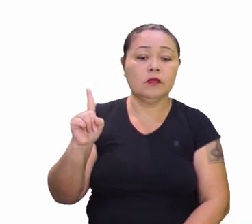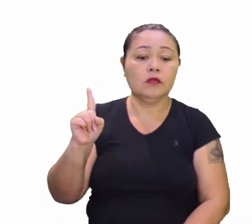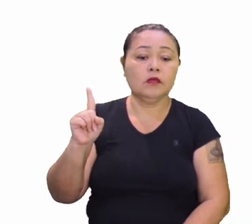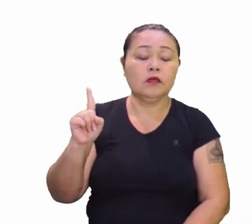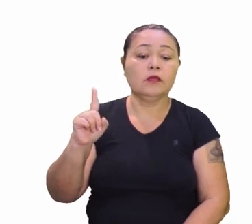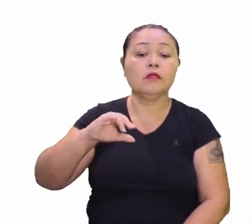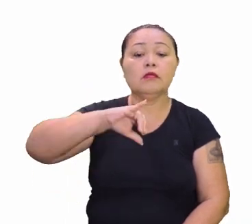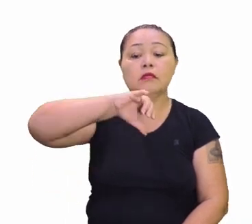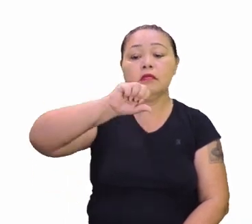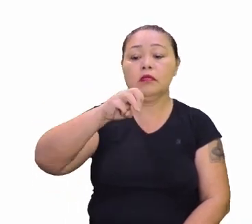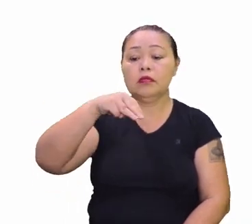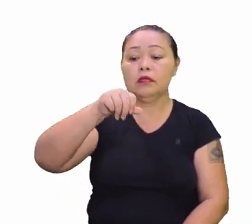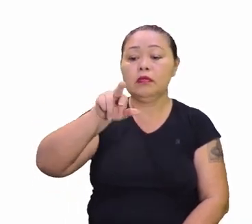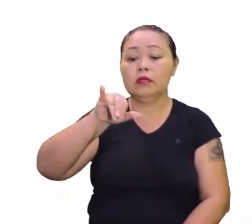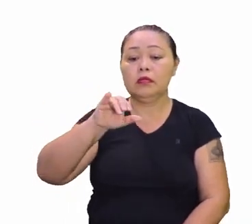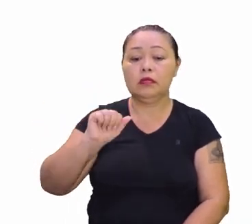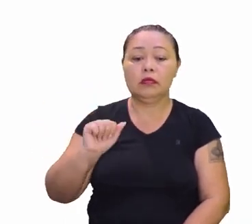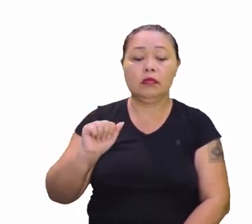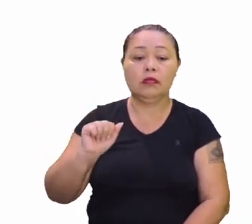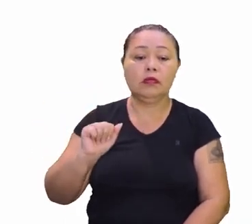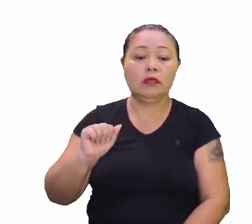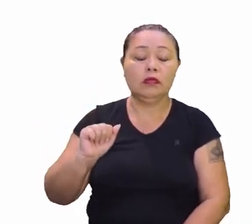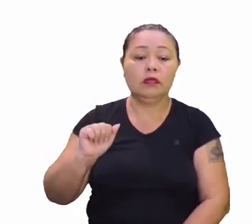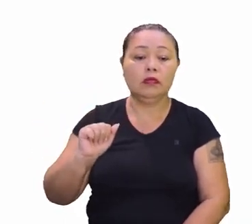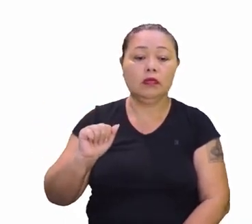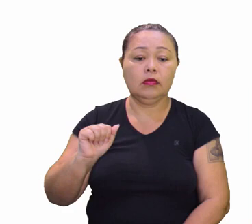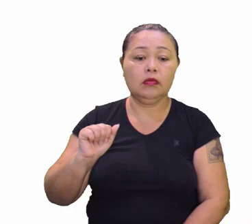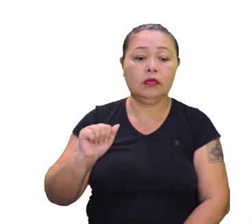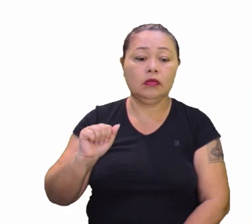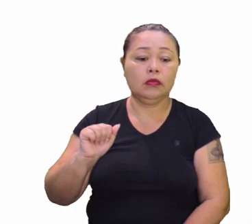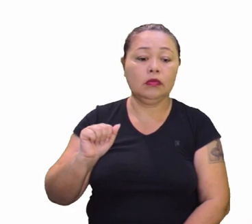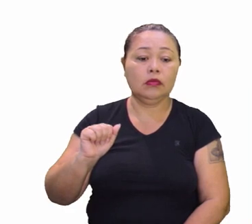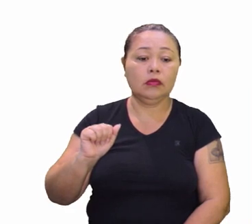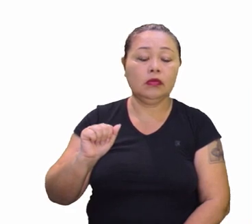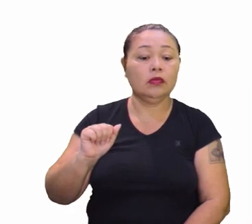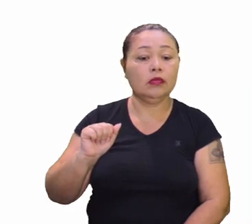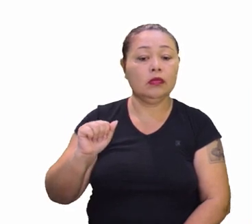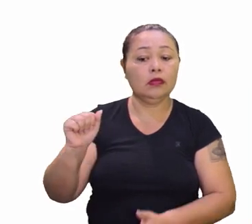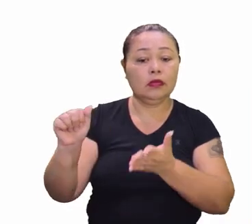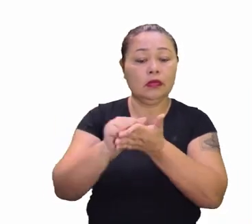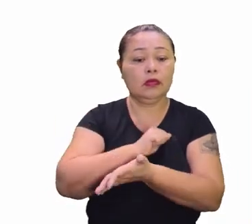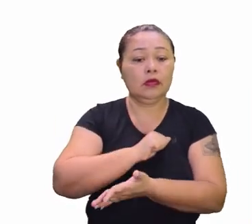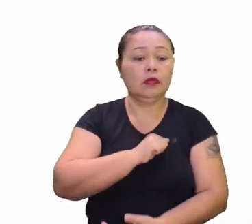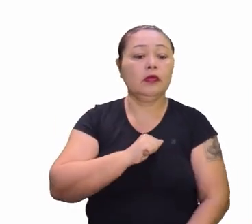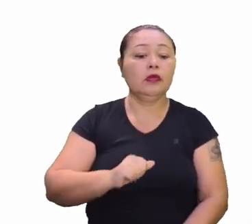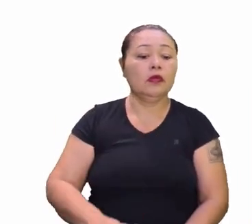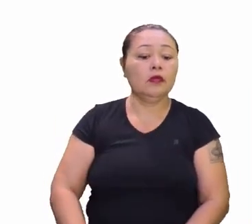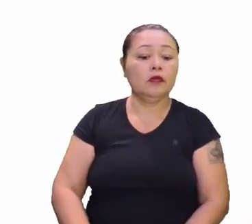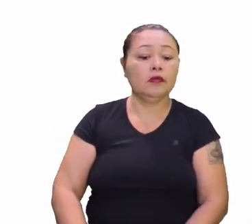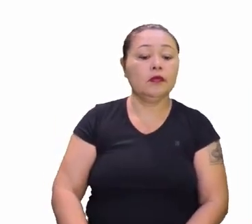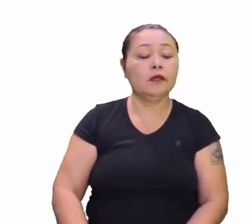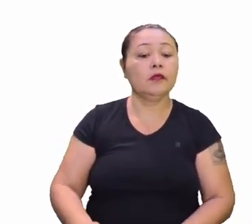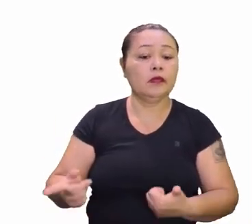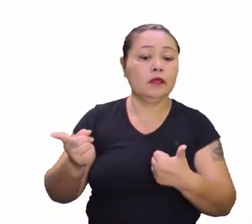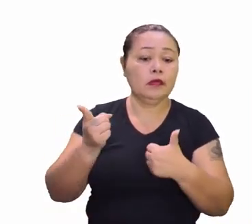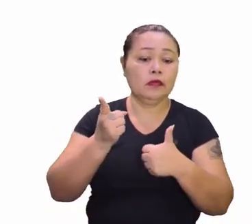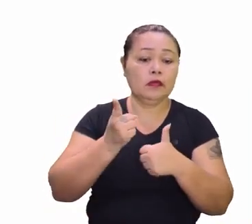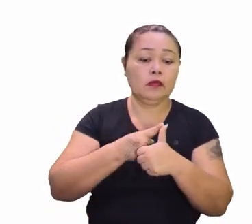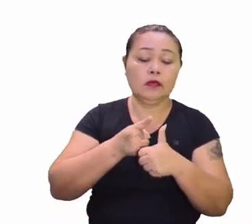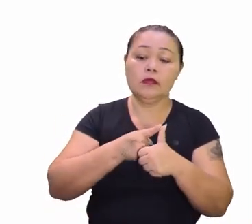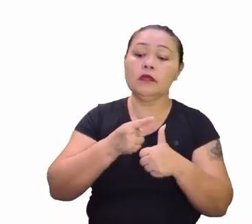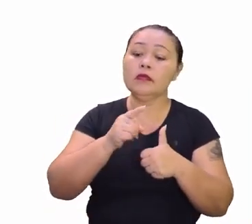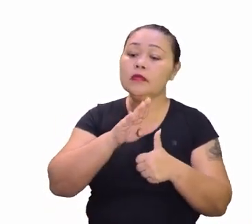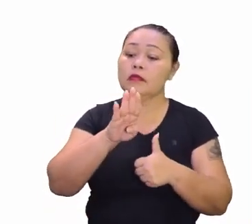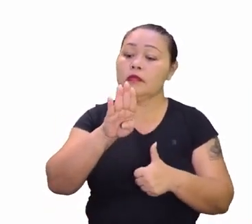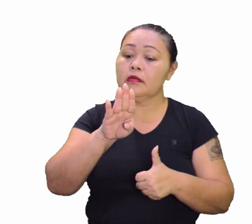bacia do Rio Jamari. Só um minutinho, Rogério, peraí. Já marcou Madeira? Não, vou apagar aqui tudo. Vamos lá, vai. Fala aí. Bacia